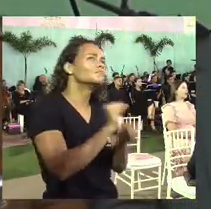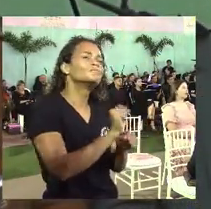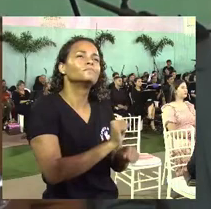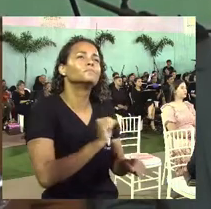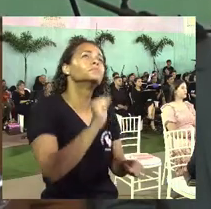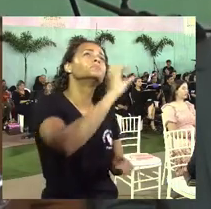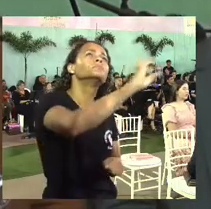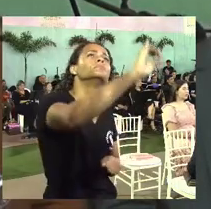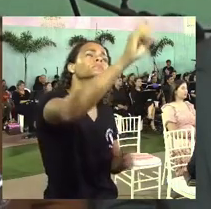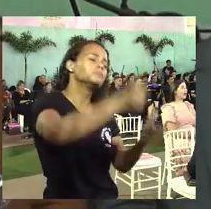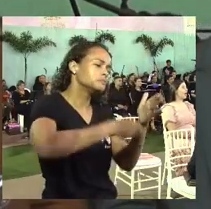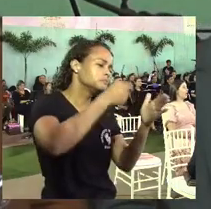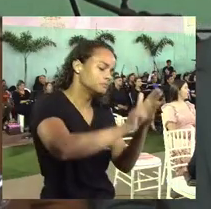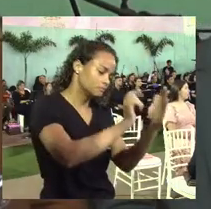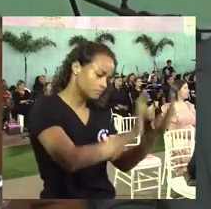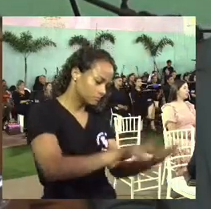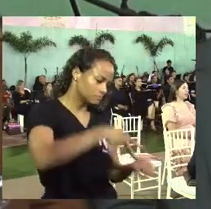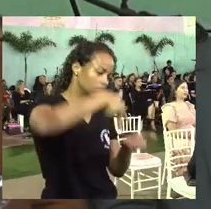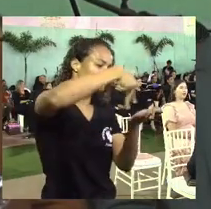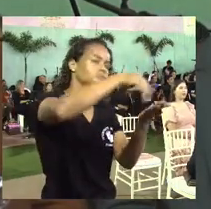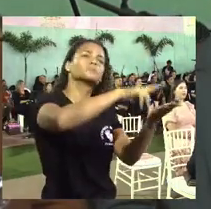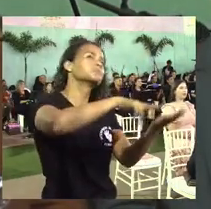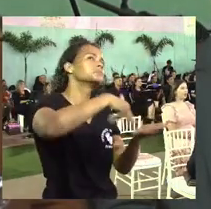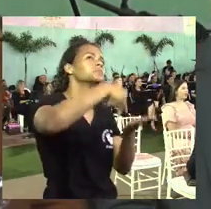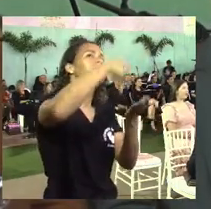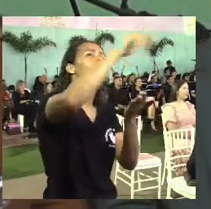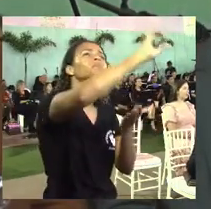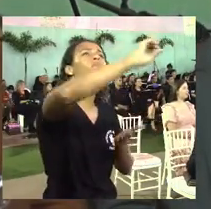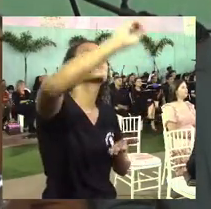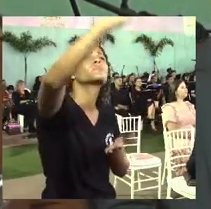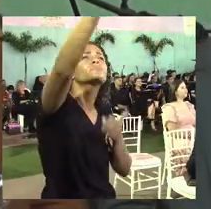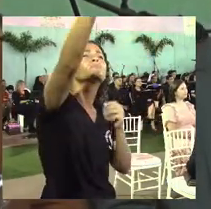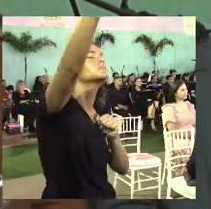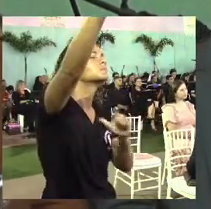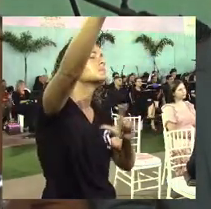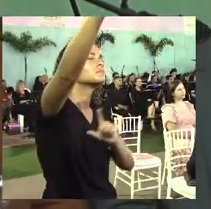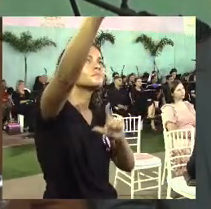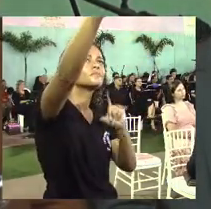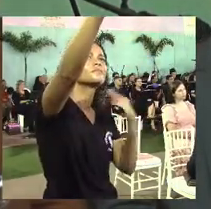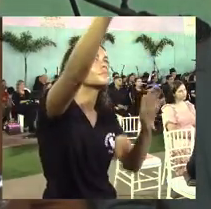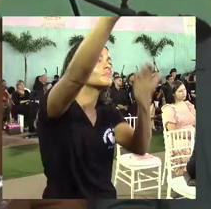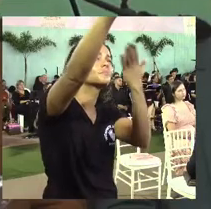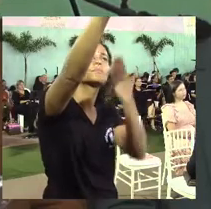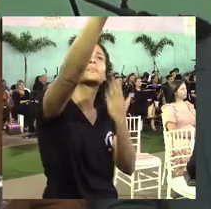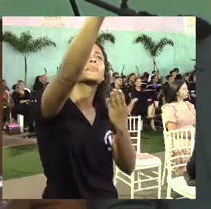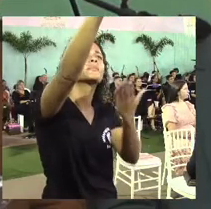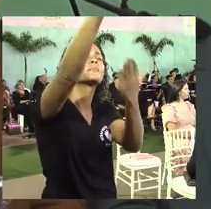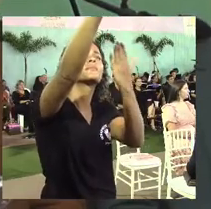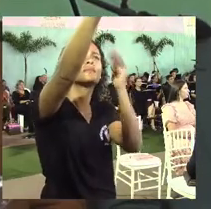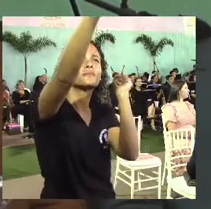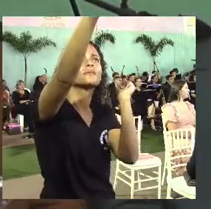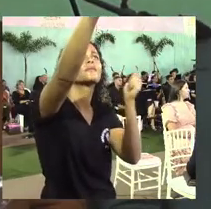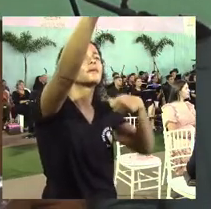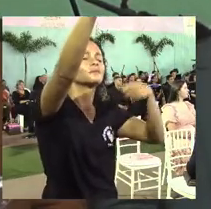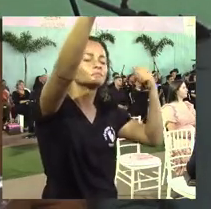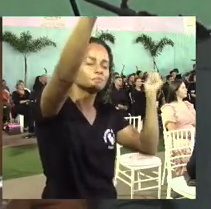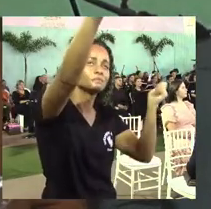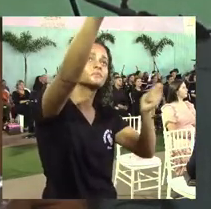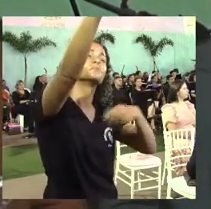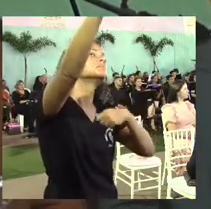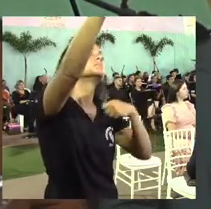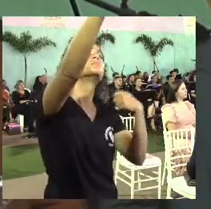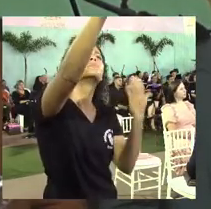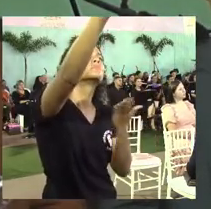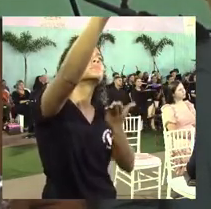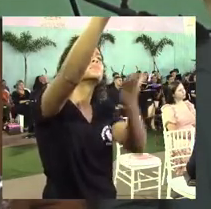salva-los a ressuscita Ele tem ele é ele sabe que eu só sei dizer